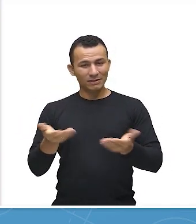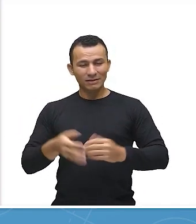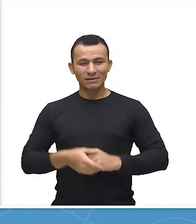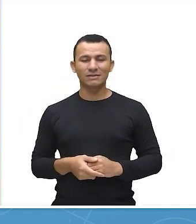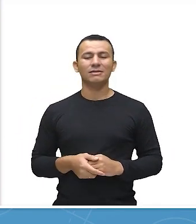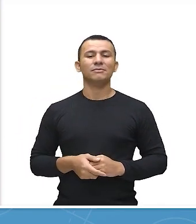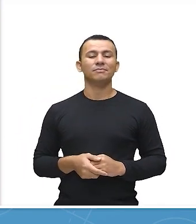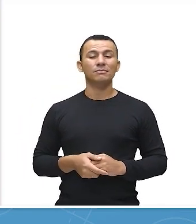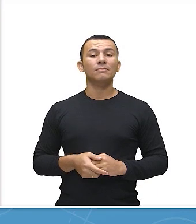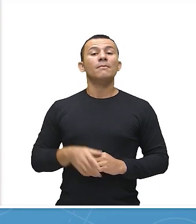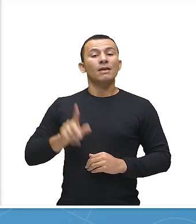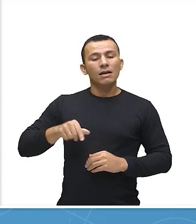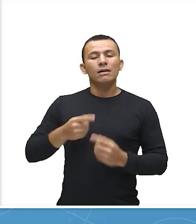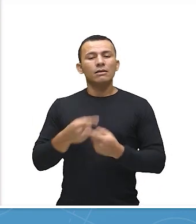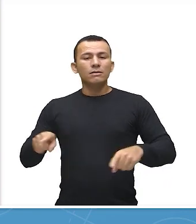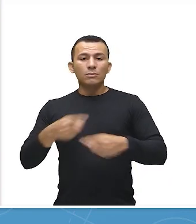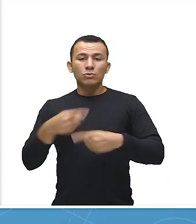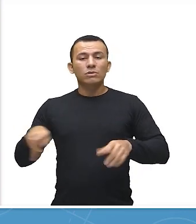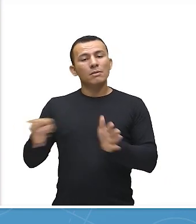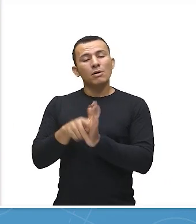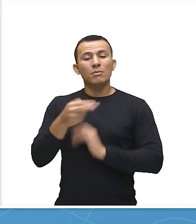gente pode classificar? Vamos ver a resposta?